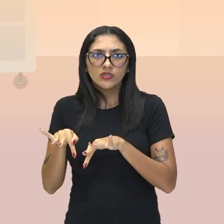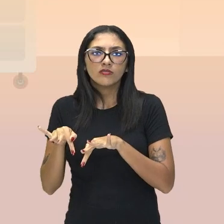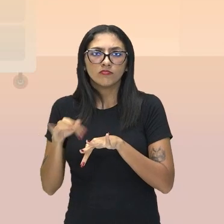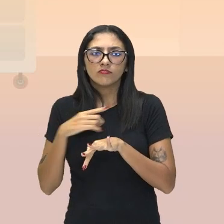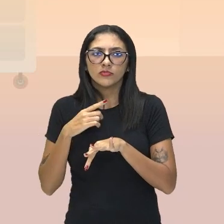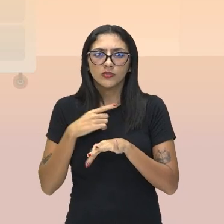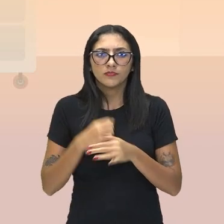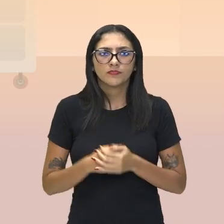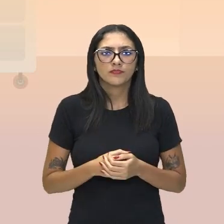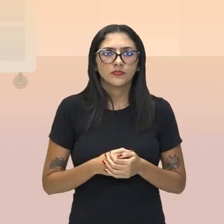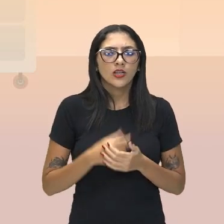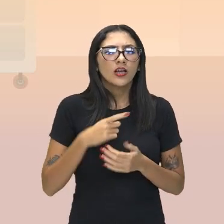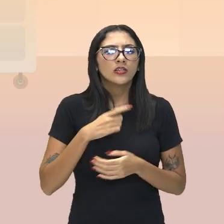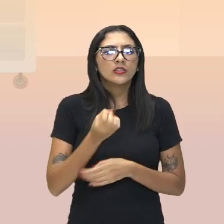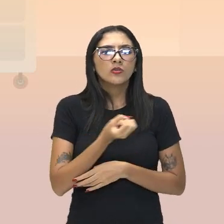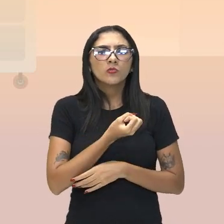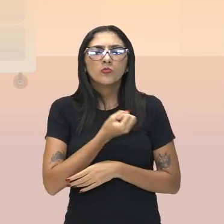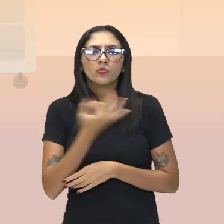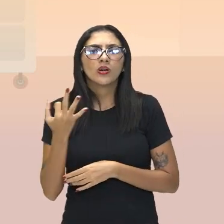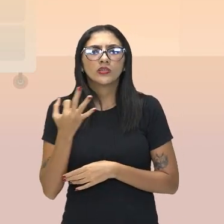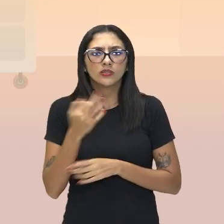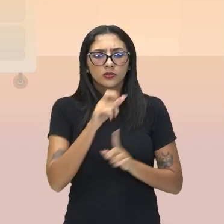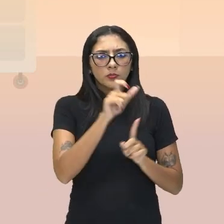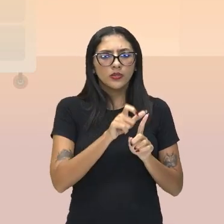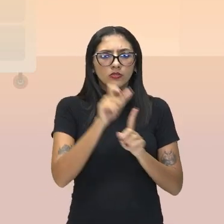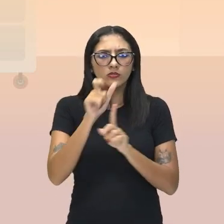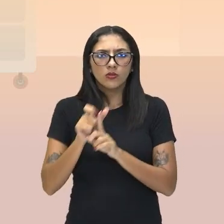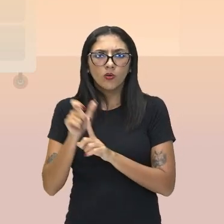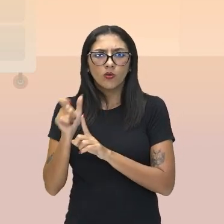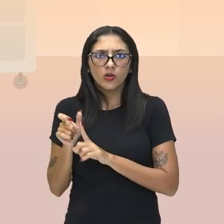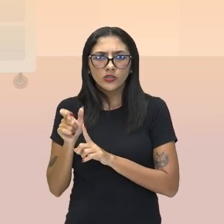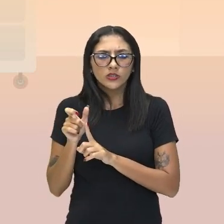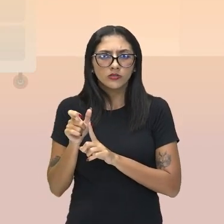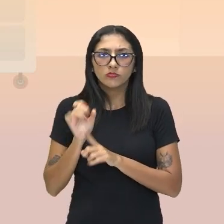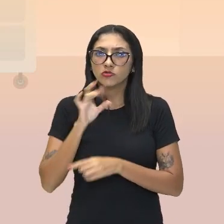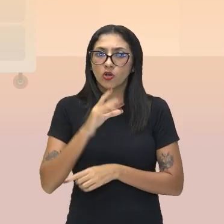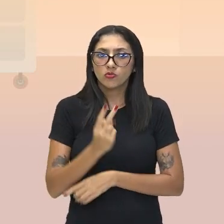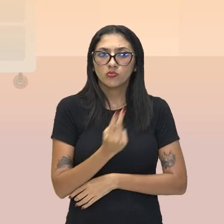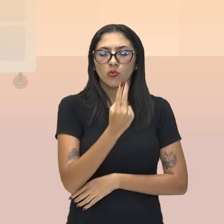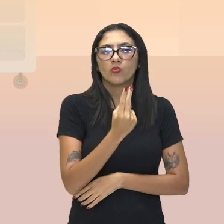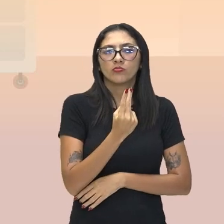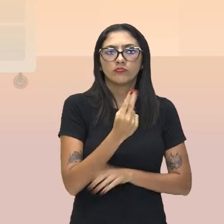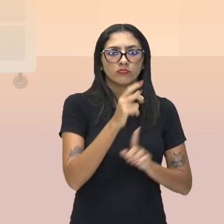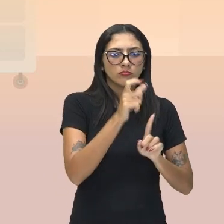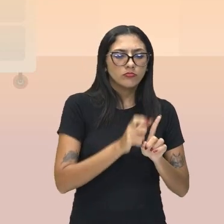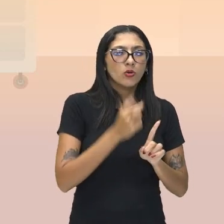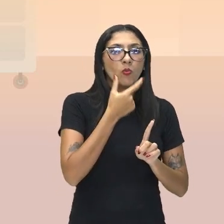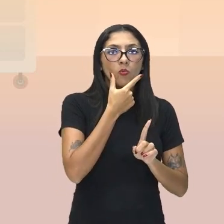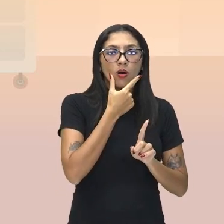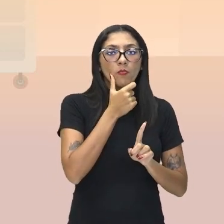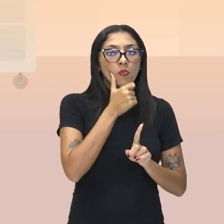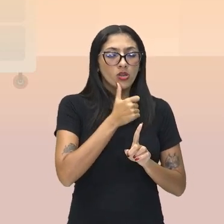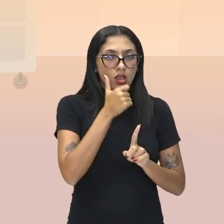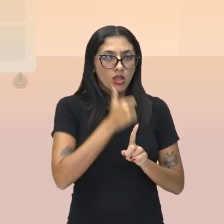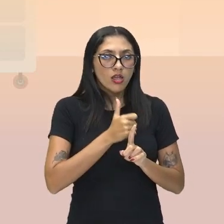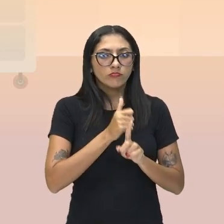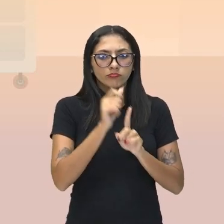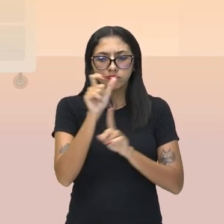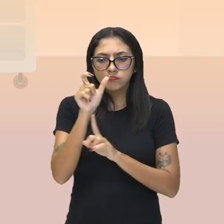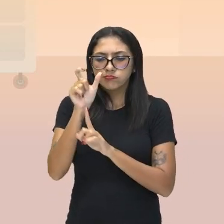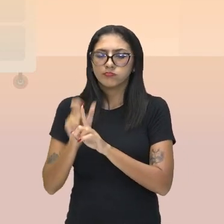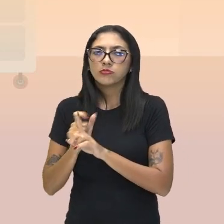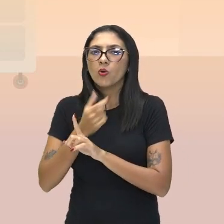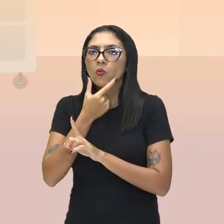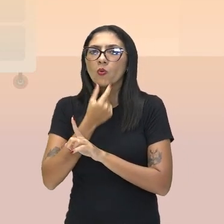quantos personagens nesse conto? Somente a moça tecelã e o seu marido. O marido, ele é